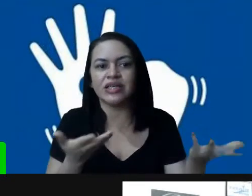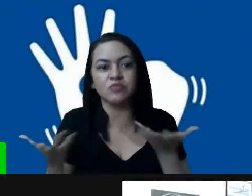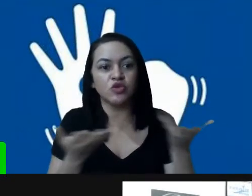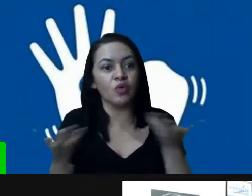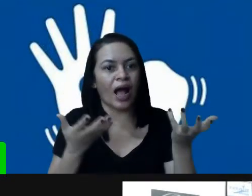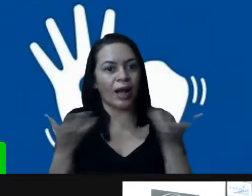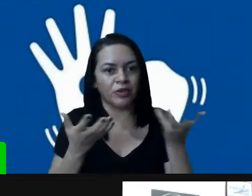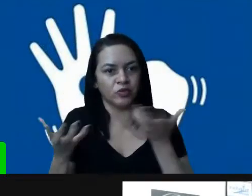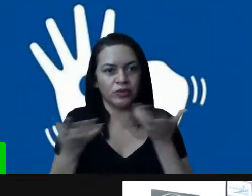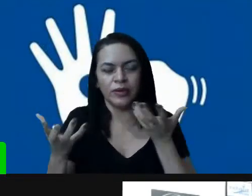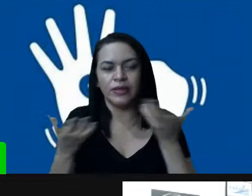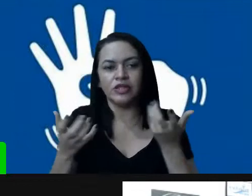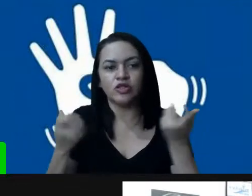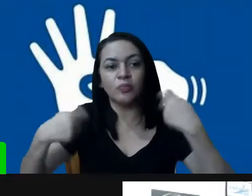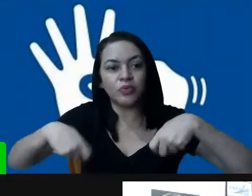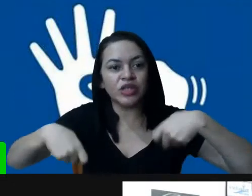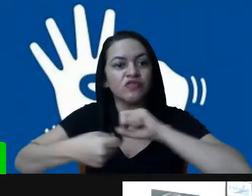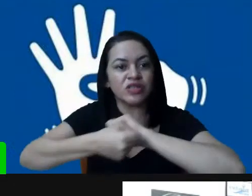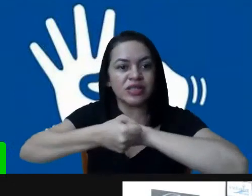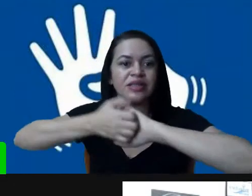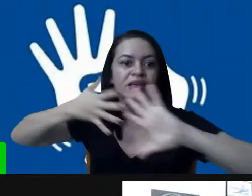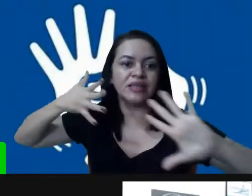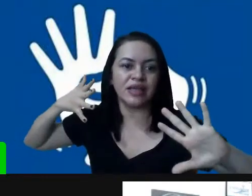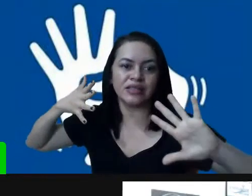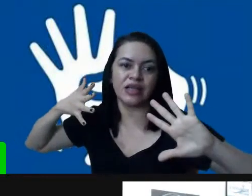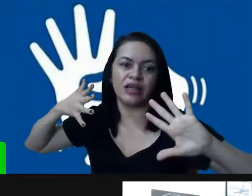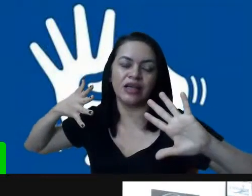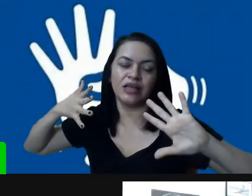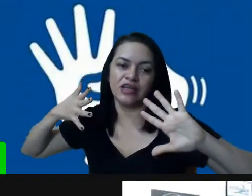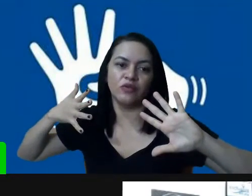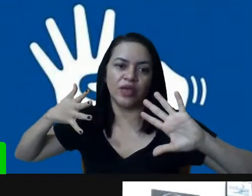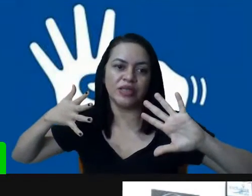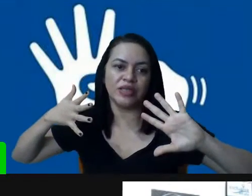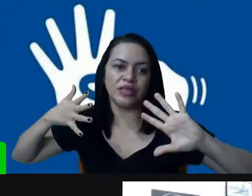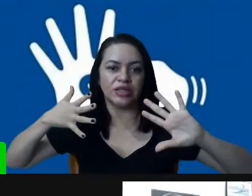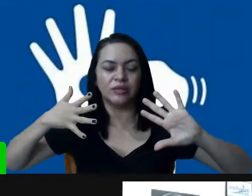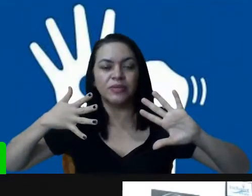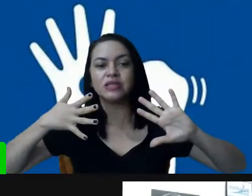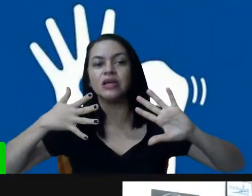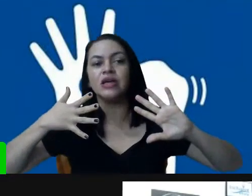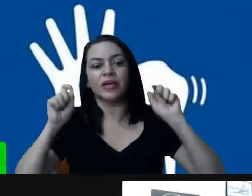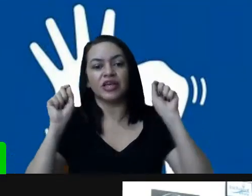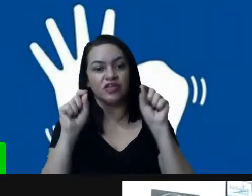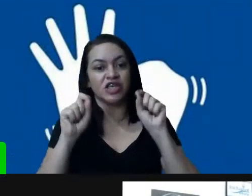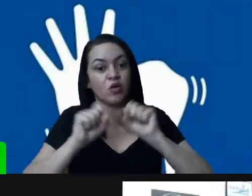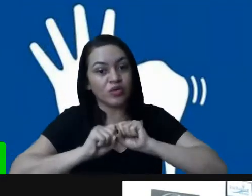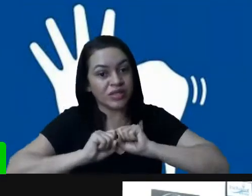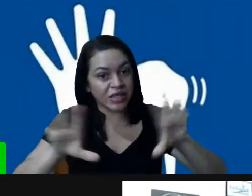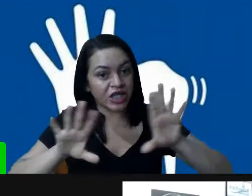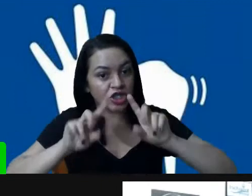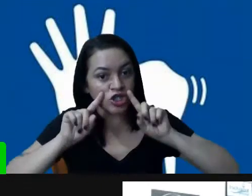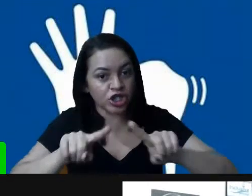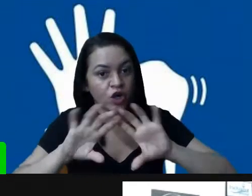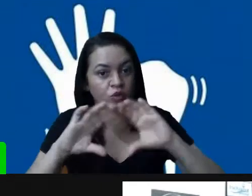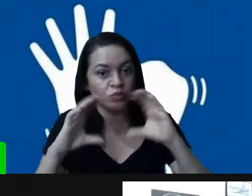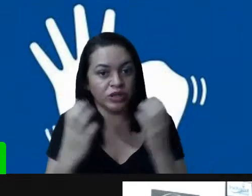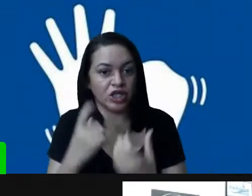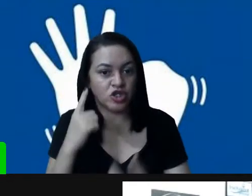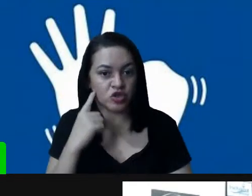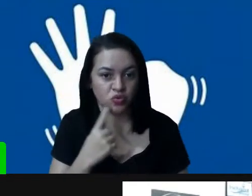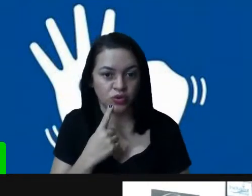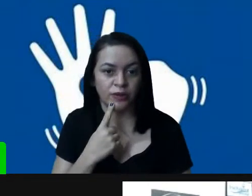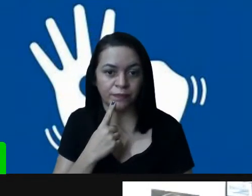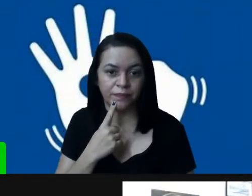acontece muito rápido. Então, por isso, você tem que ter essa fluência de Libras para que você consiga atingir a